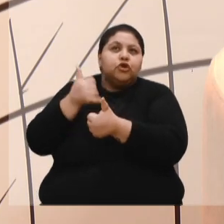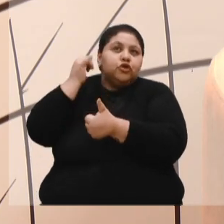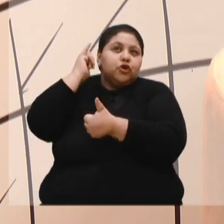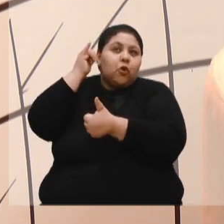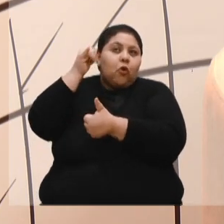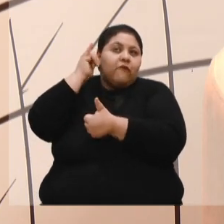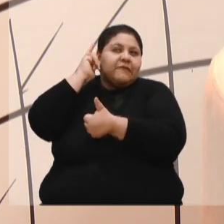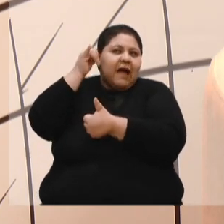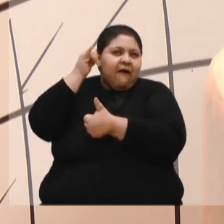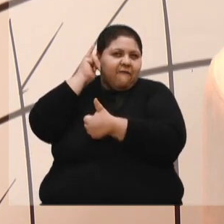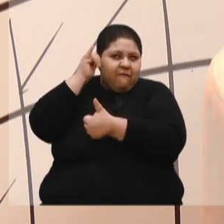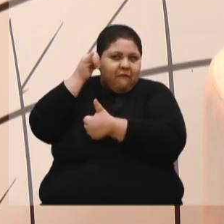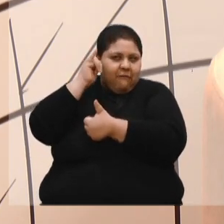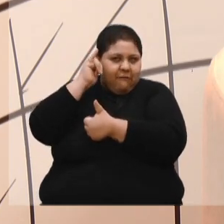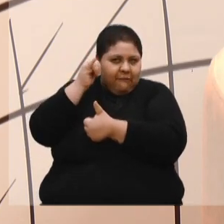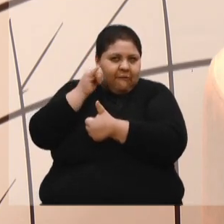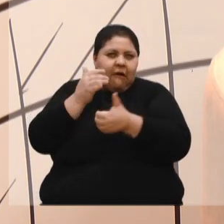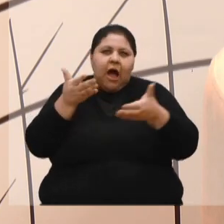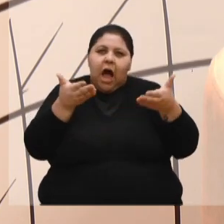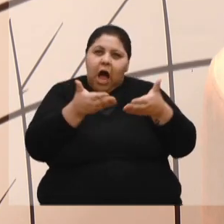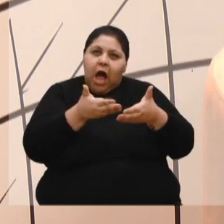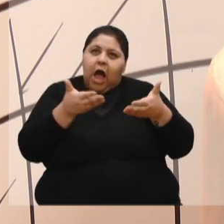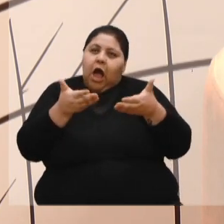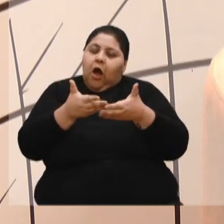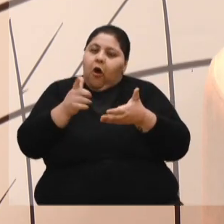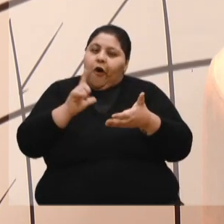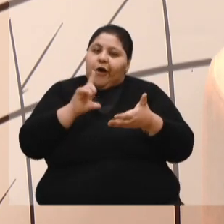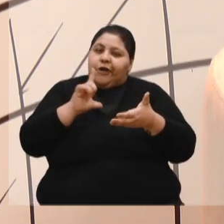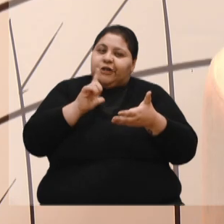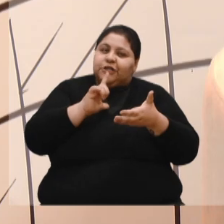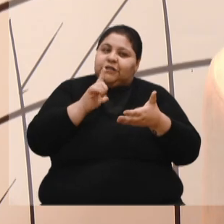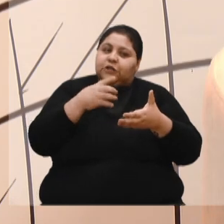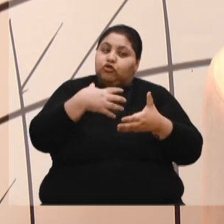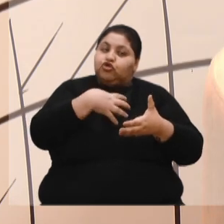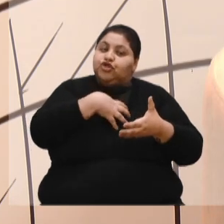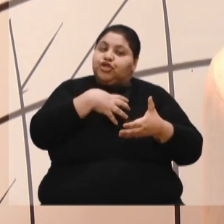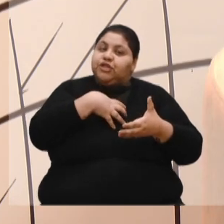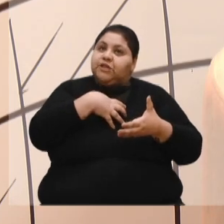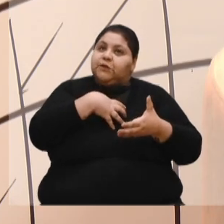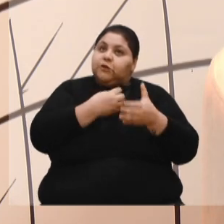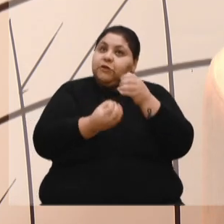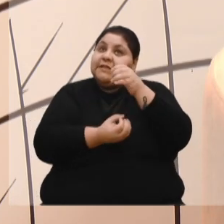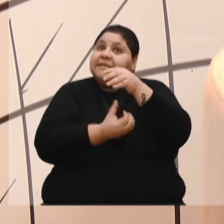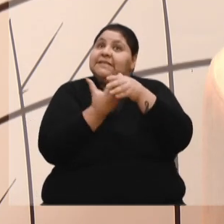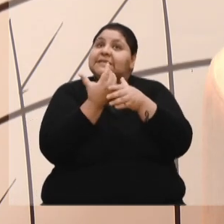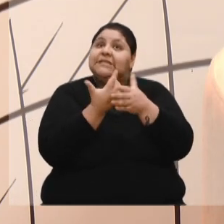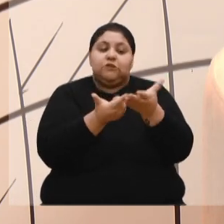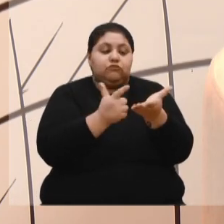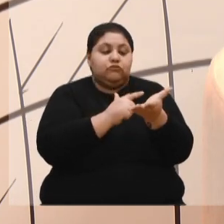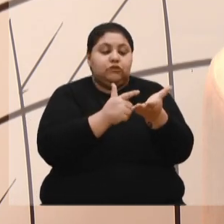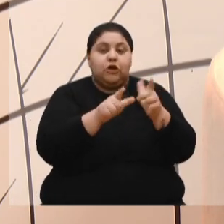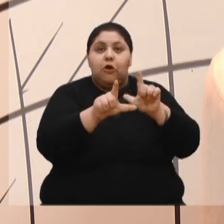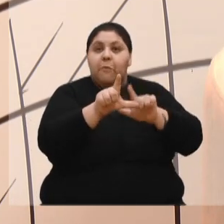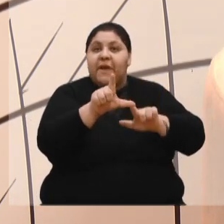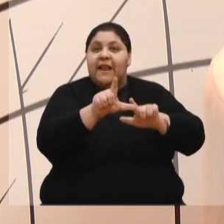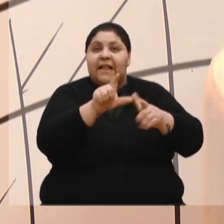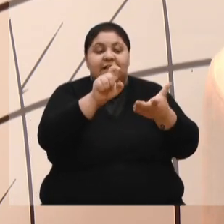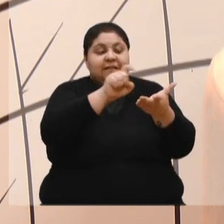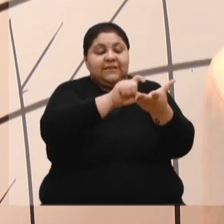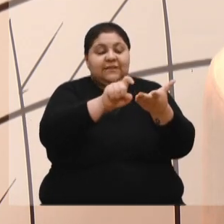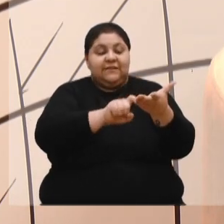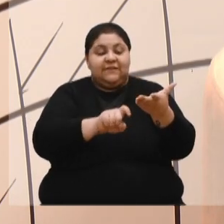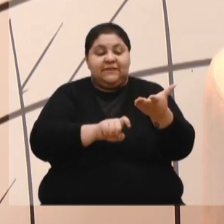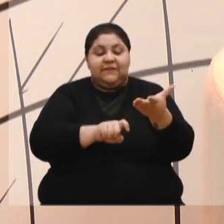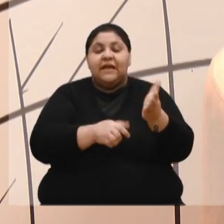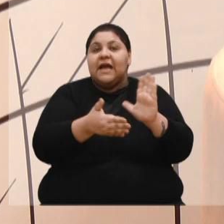nos contaram oralmente. E que agora ganha forma pelas letras escritas, pelas letras